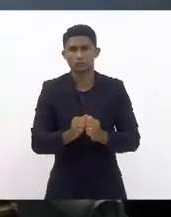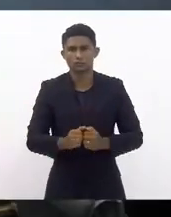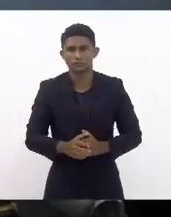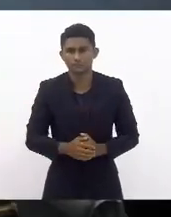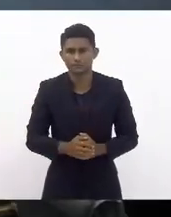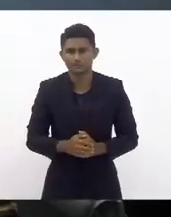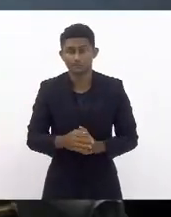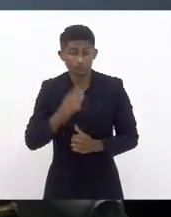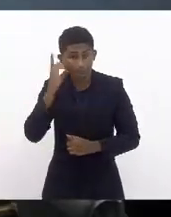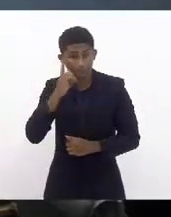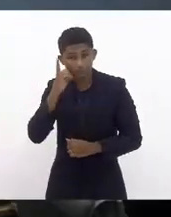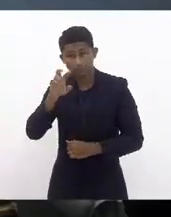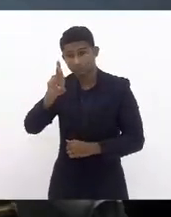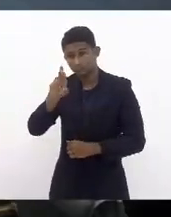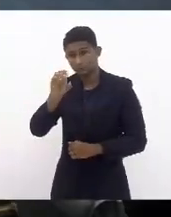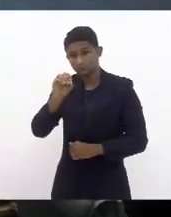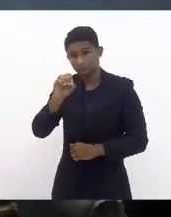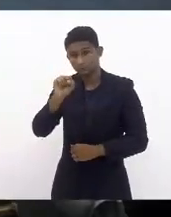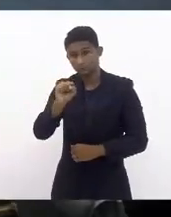Deputado Rosenberg Reis.